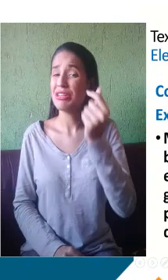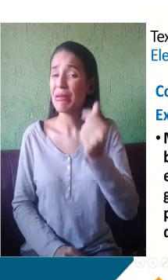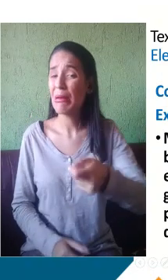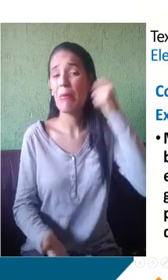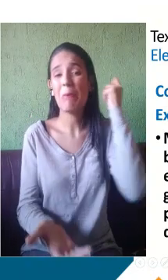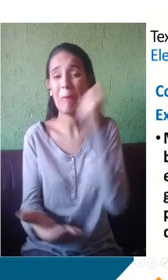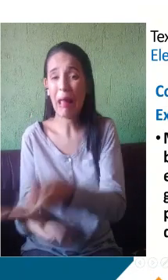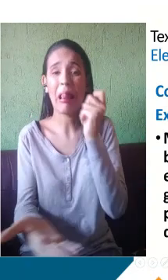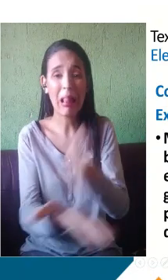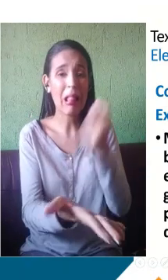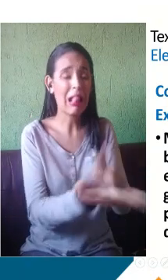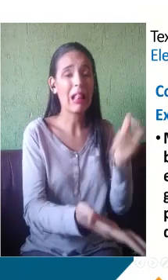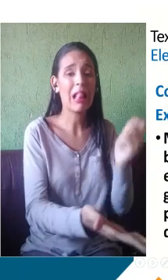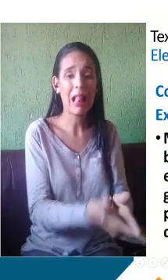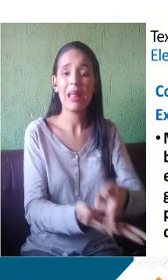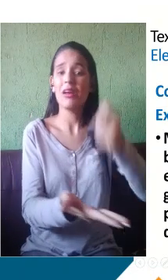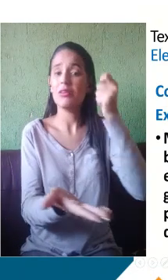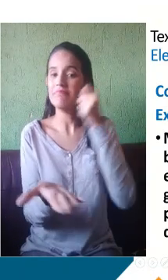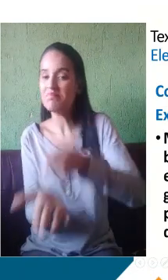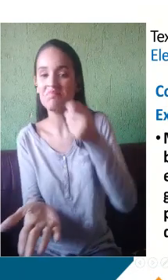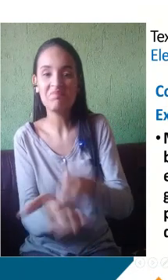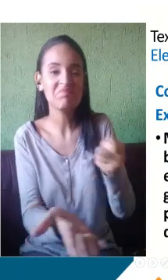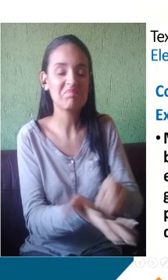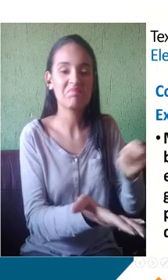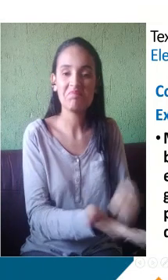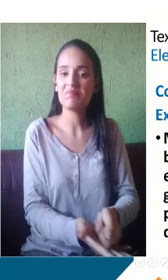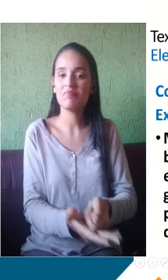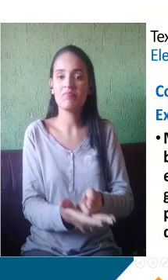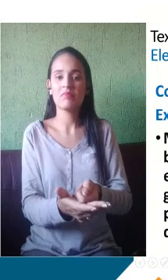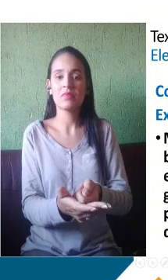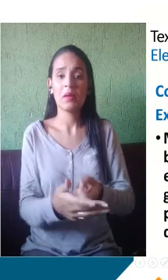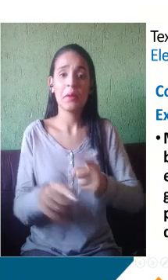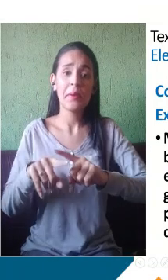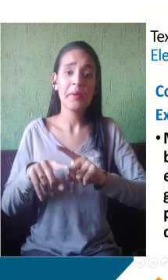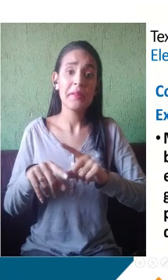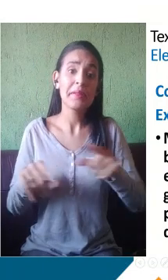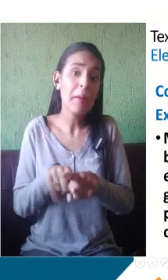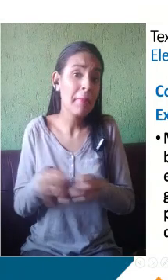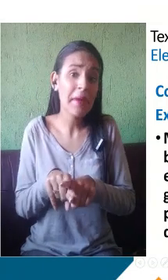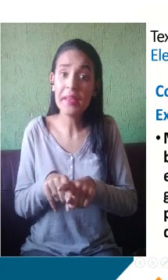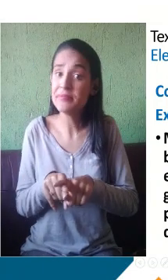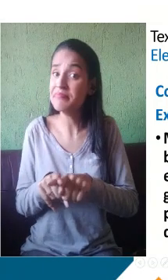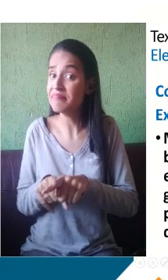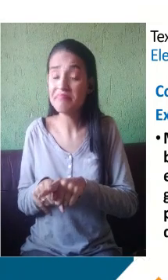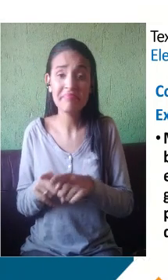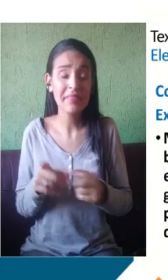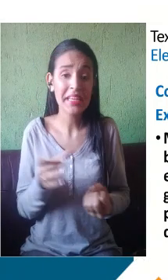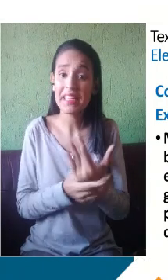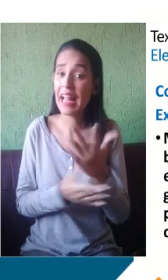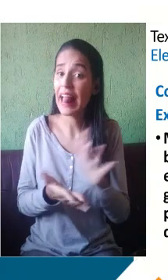quê? Desastrosa. E que o evento não vai trazer melhorias efetivas para a vida do